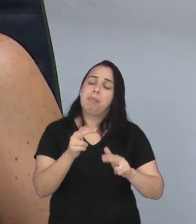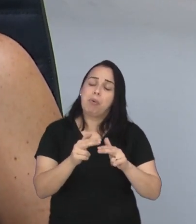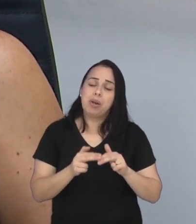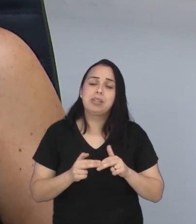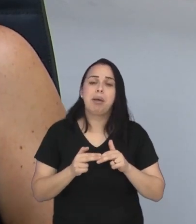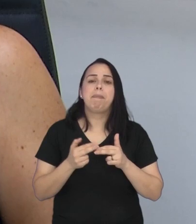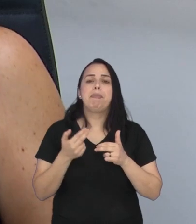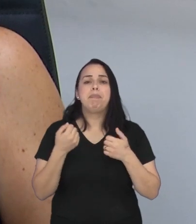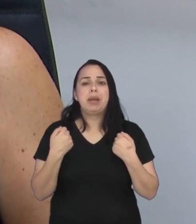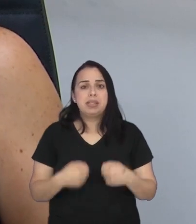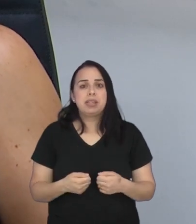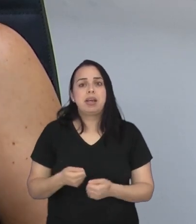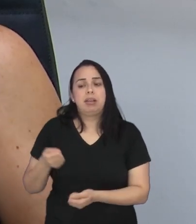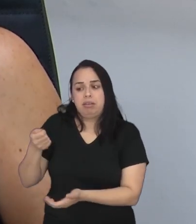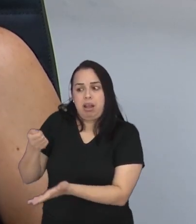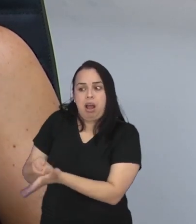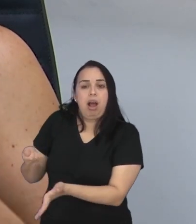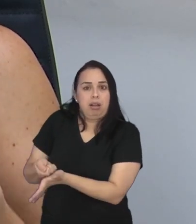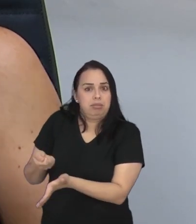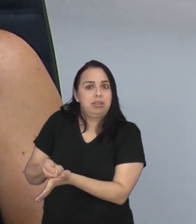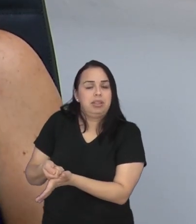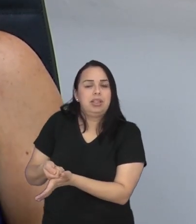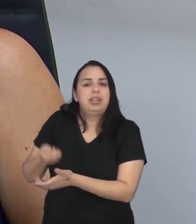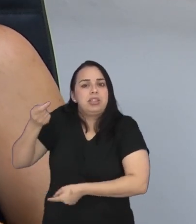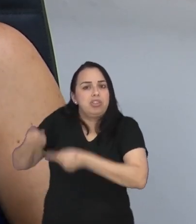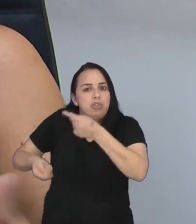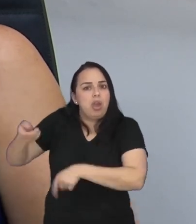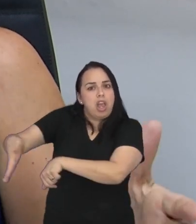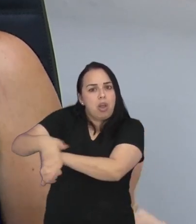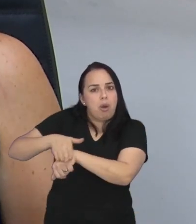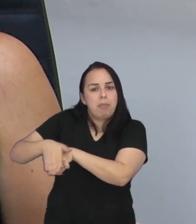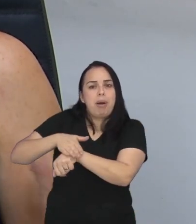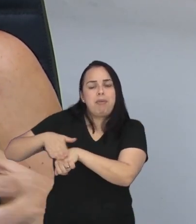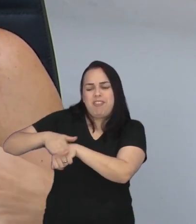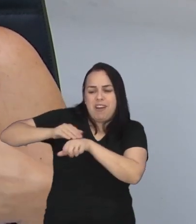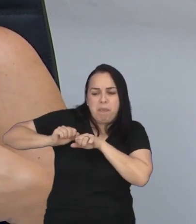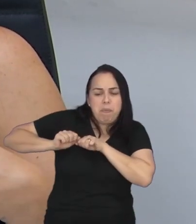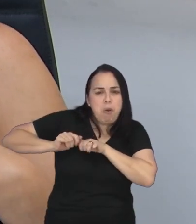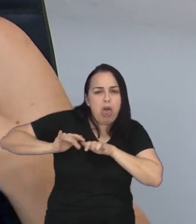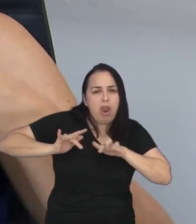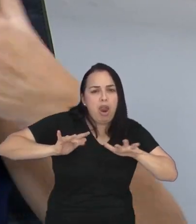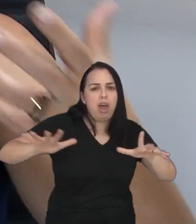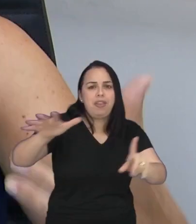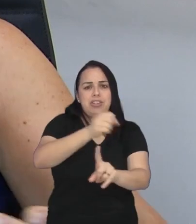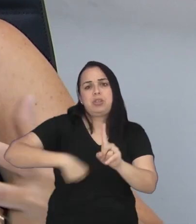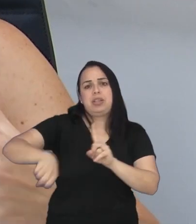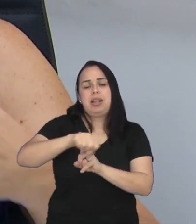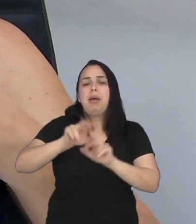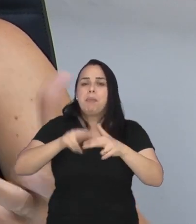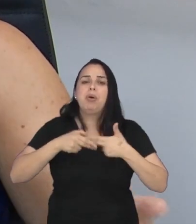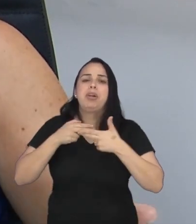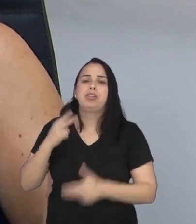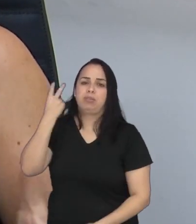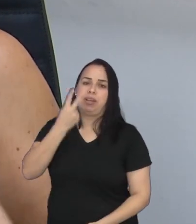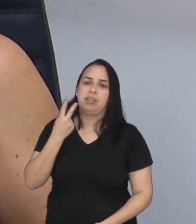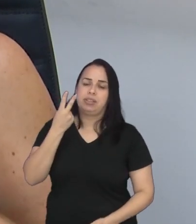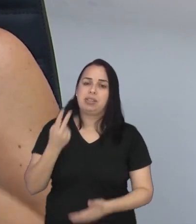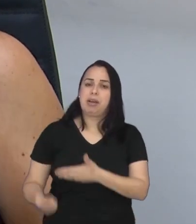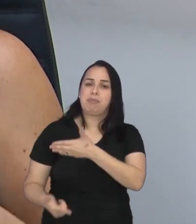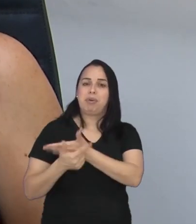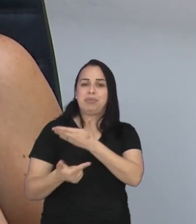da sociedade. A igreja, nesse sentido, ela foi assim a primeira a falar sobre o meio ambiente. A gente